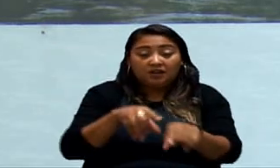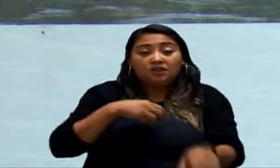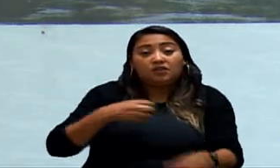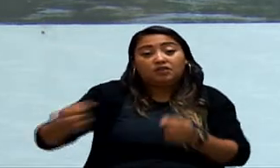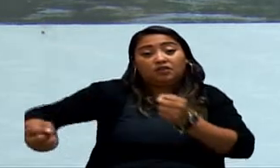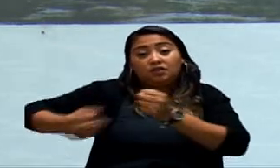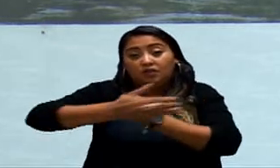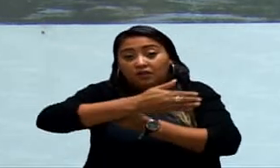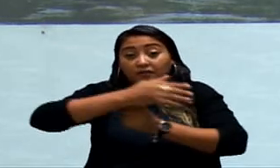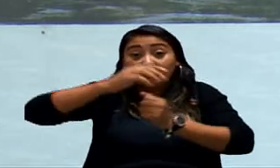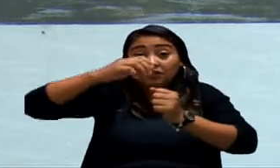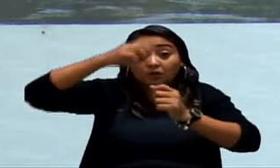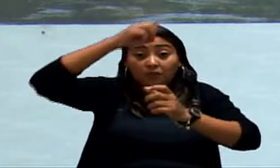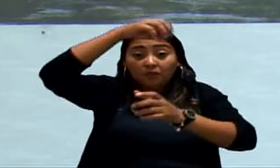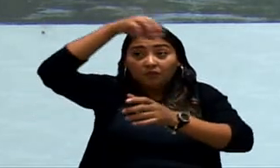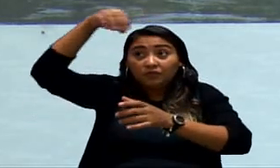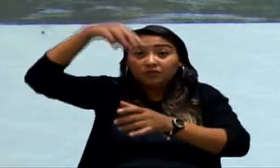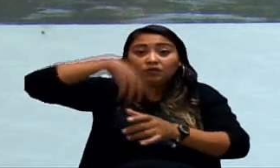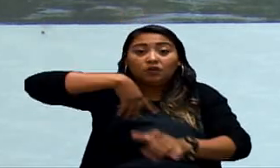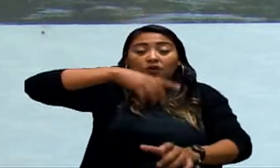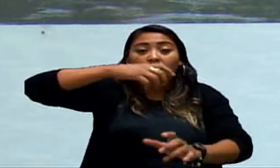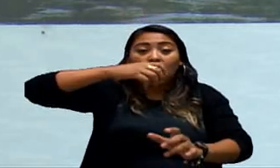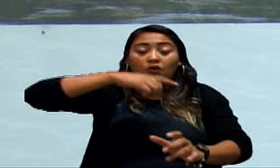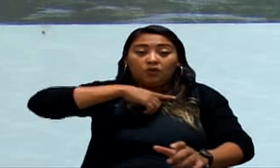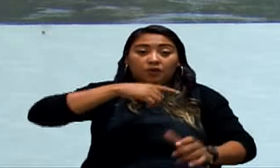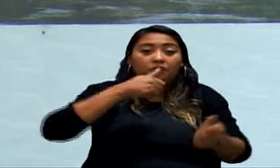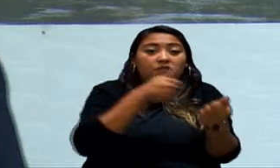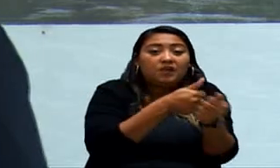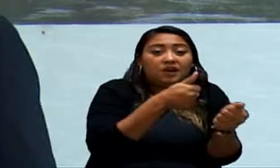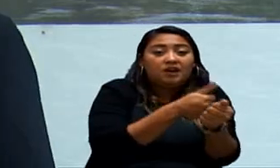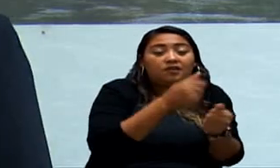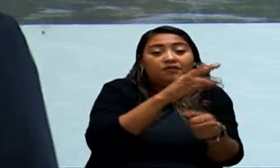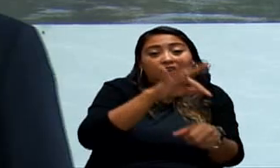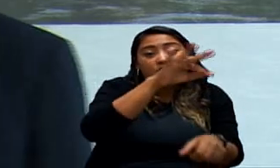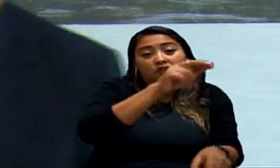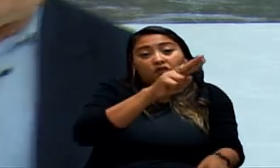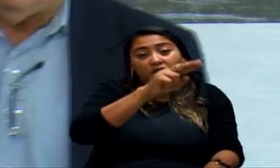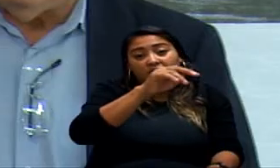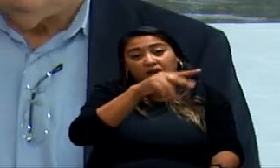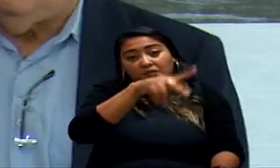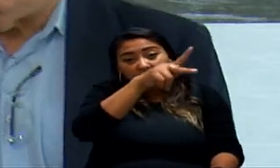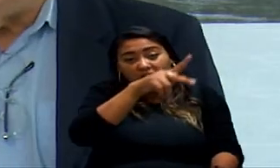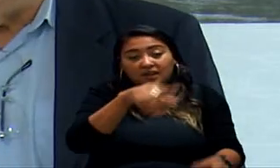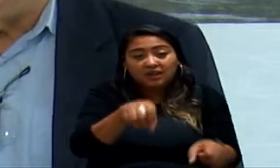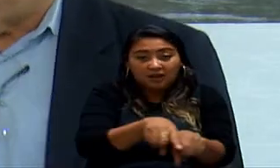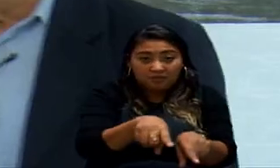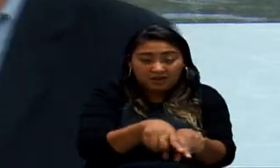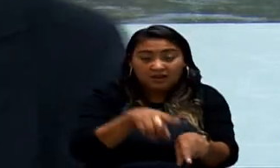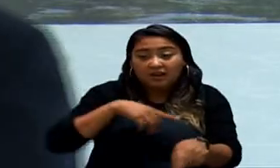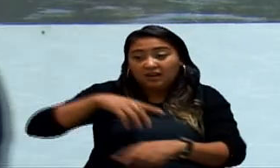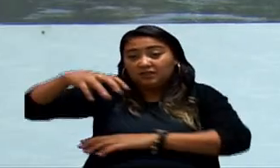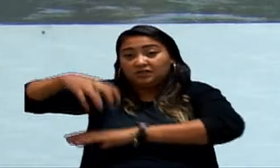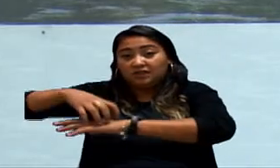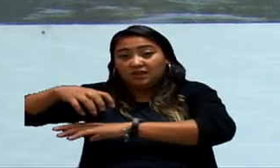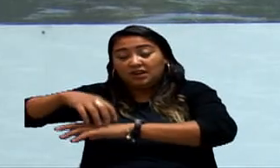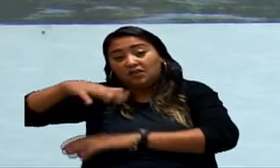pontos de luz, principalmente aqui perto da Unip e mais na área central do Éden também. É a